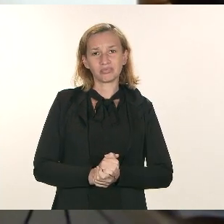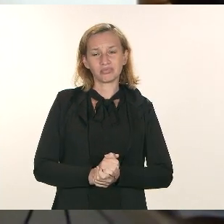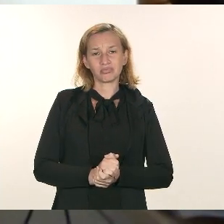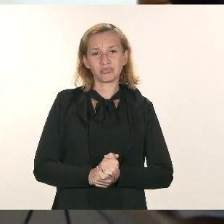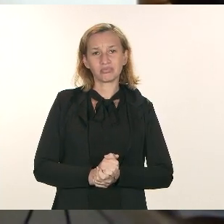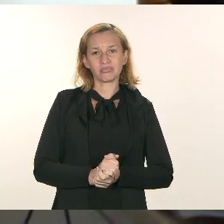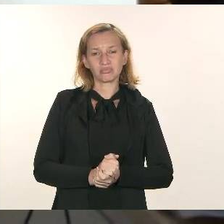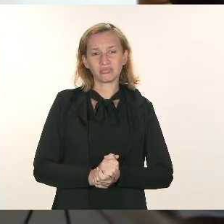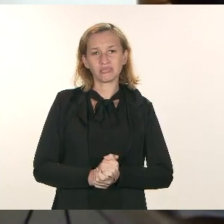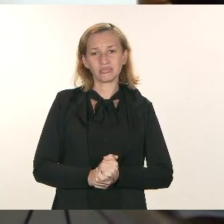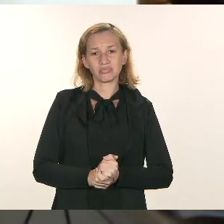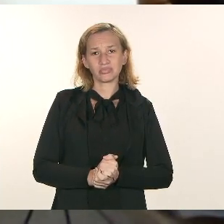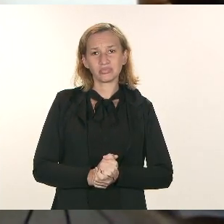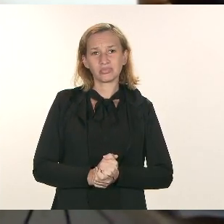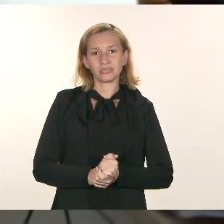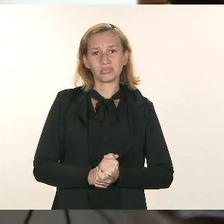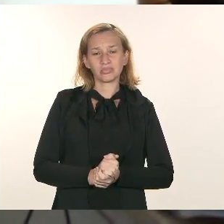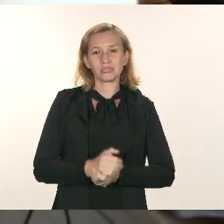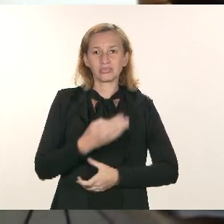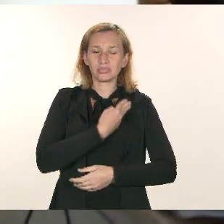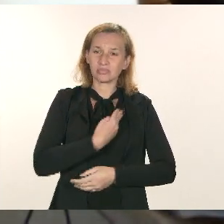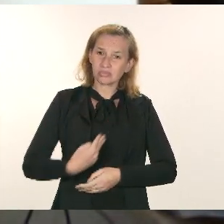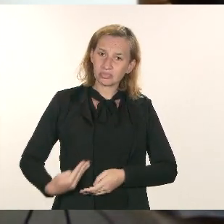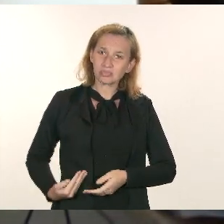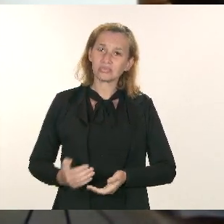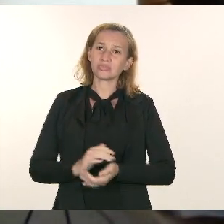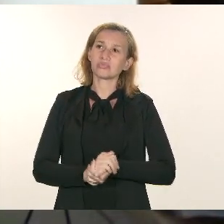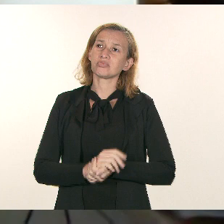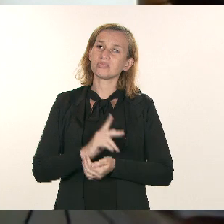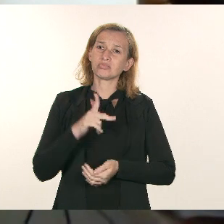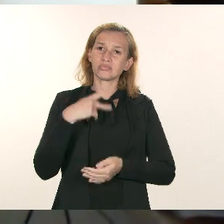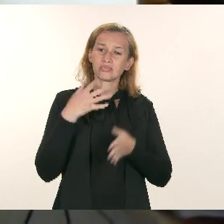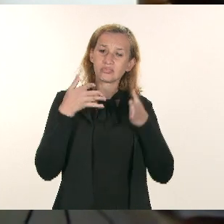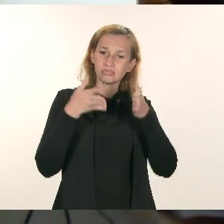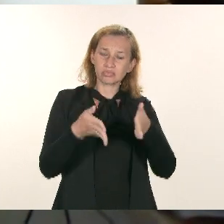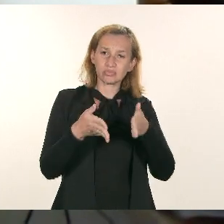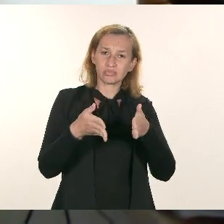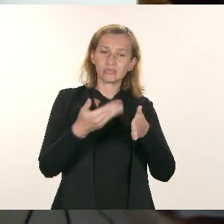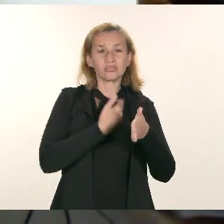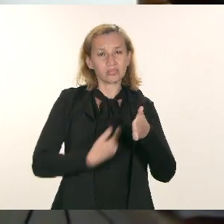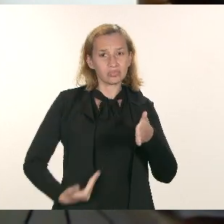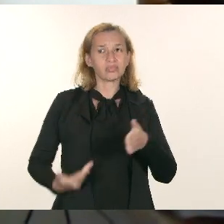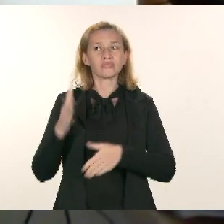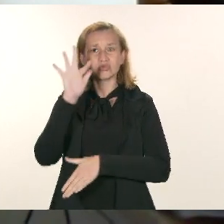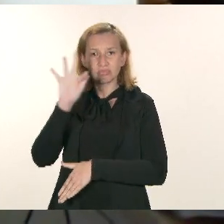devastadora. O governo, e vou me focar aqui no governo federal,